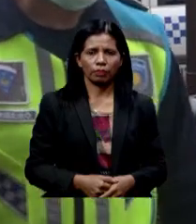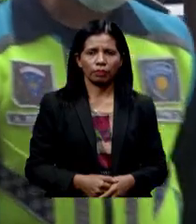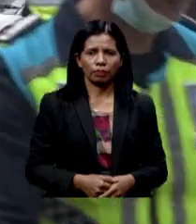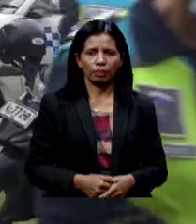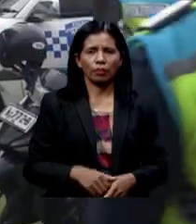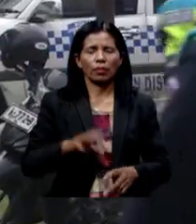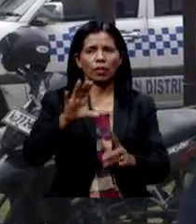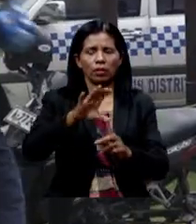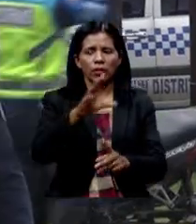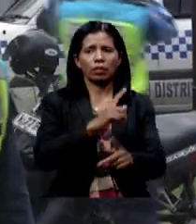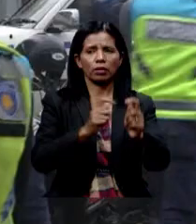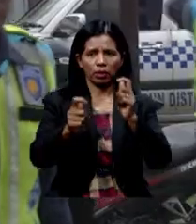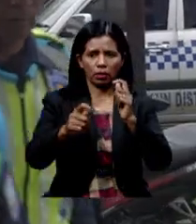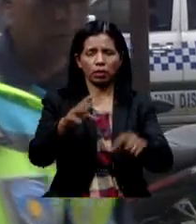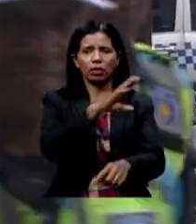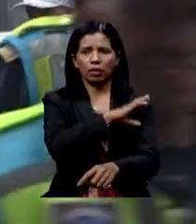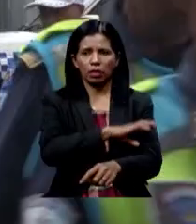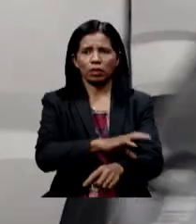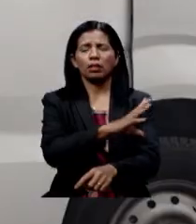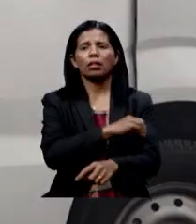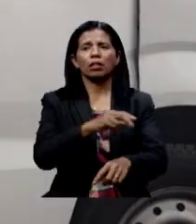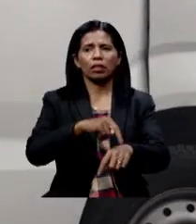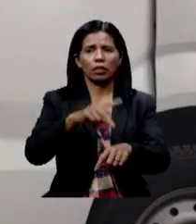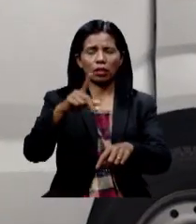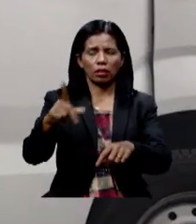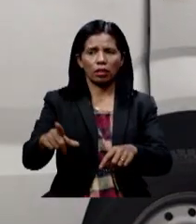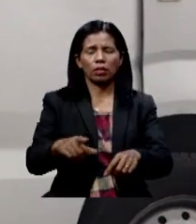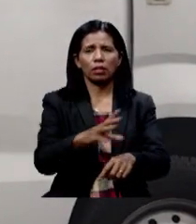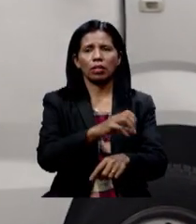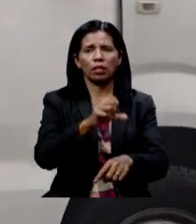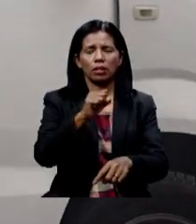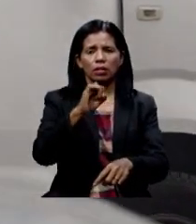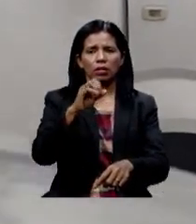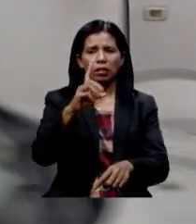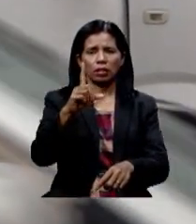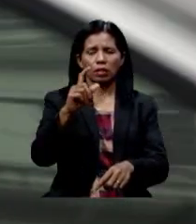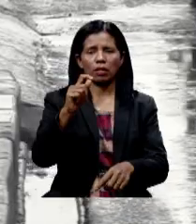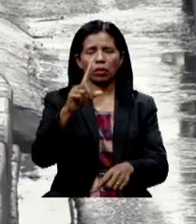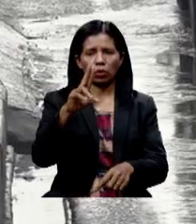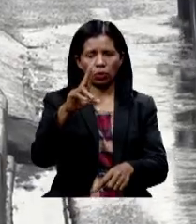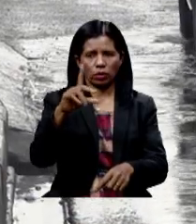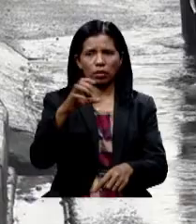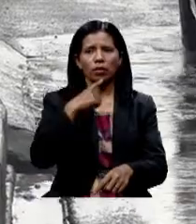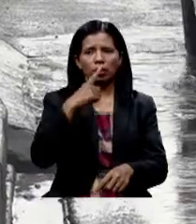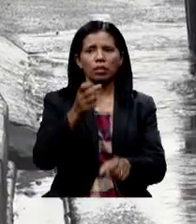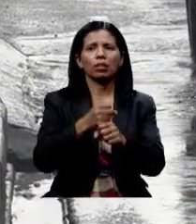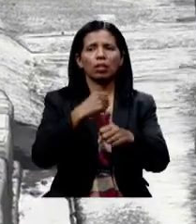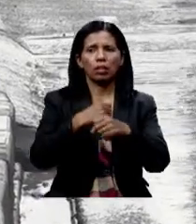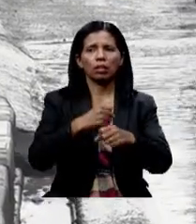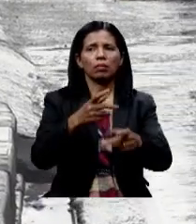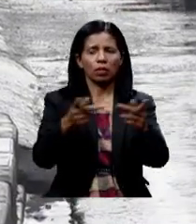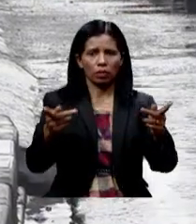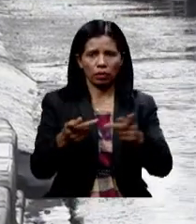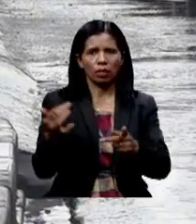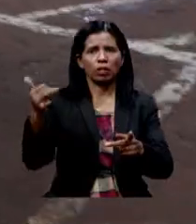Chefe do Departamento de Trânsito e Segurança Rodoviária Nacional, Superintendente Assistente Luiz da Costa da Teten, se a operação ba fatin se